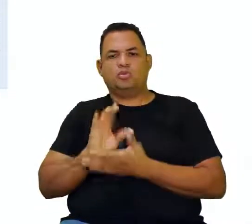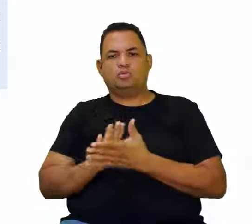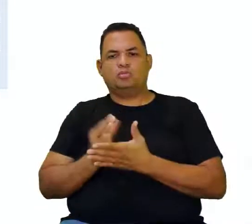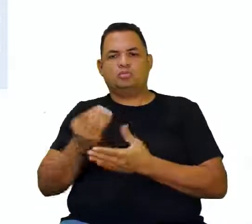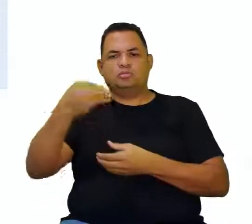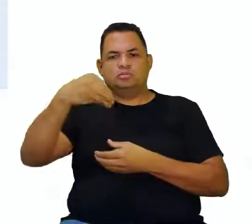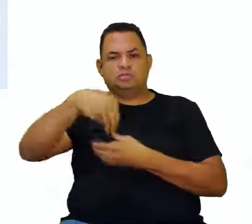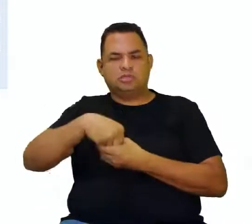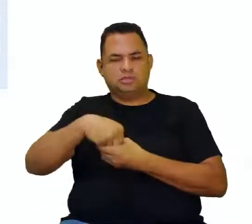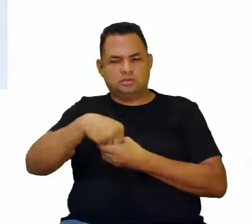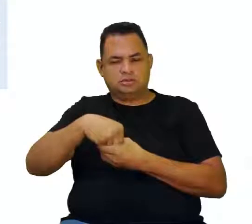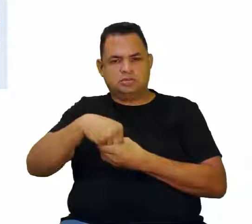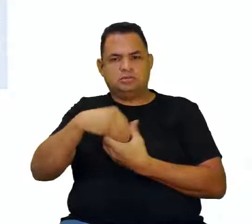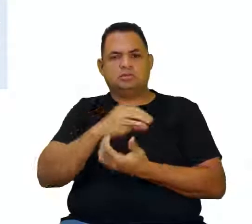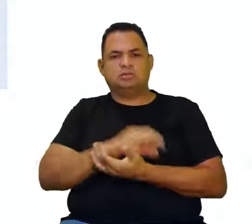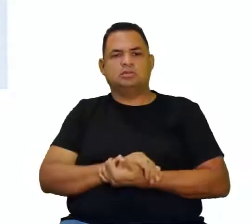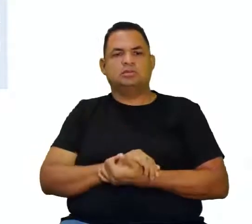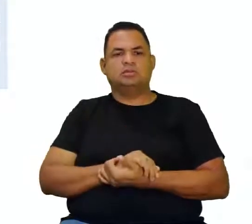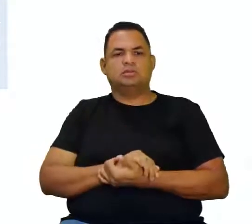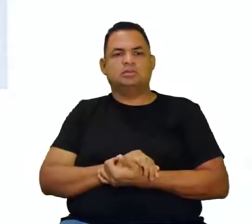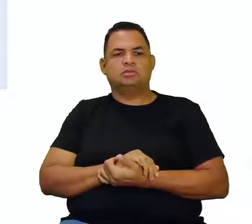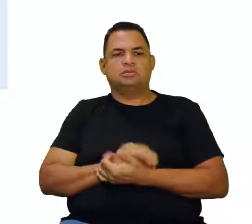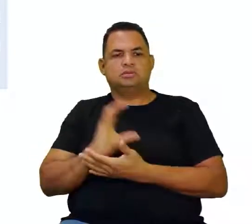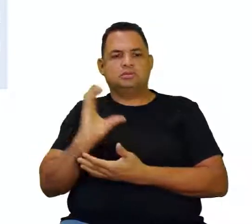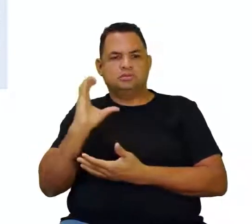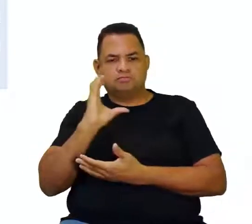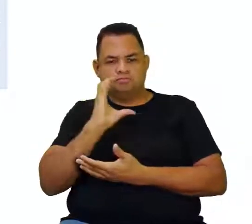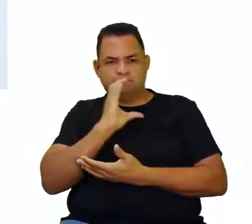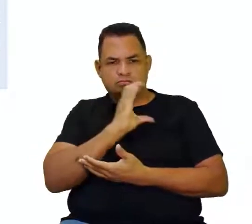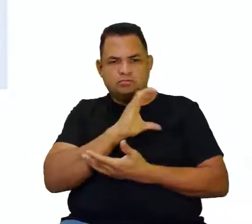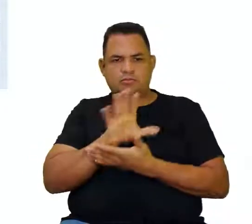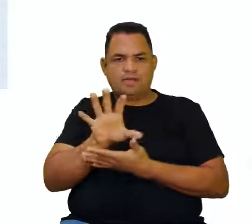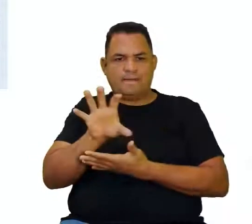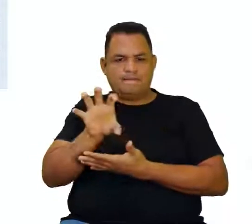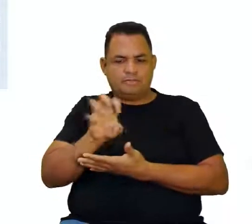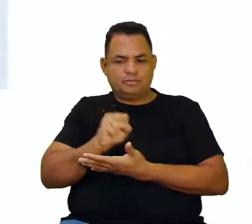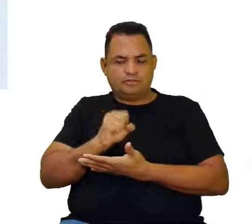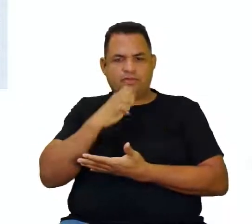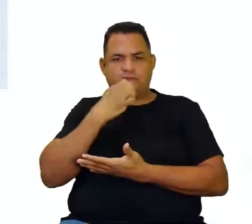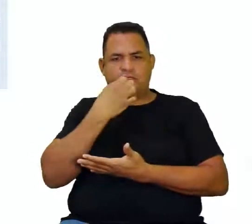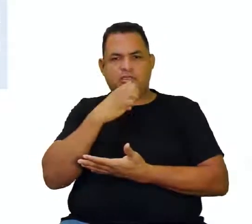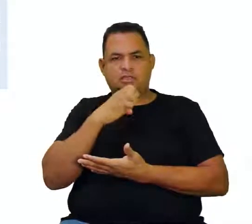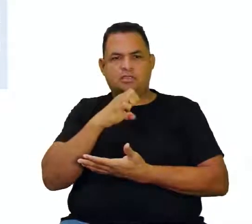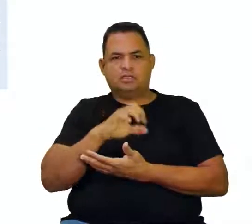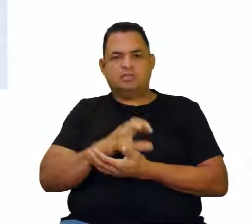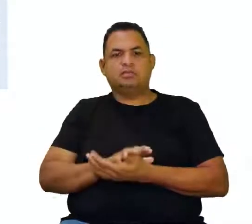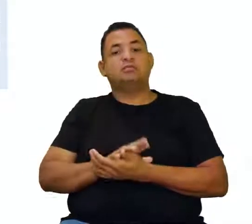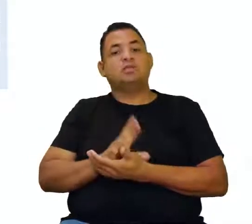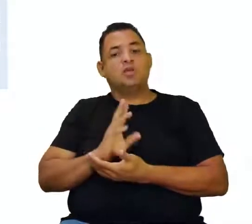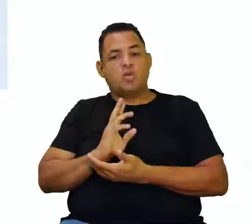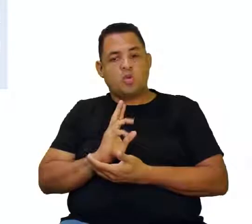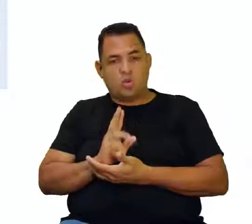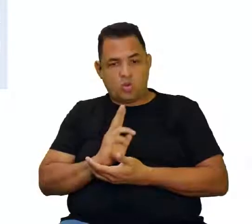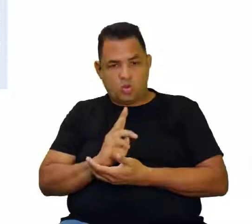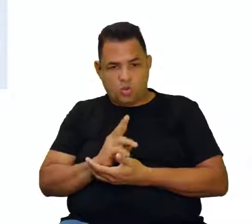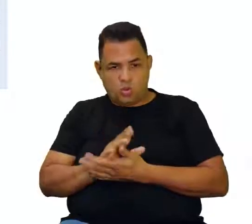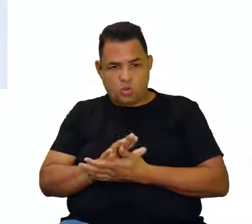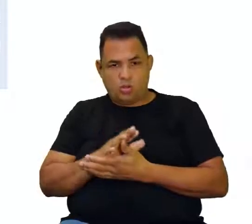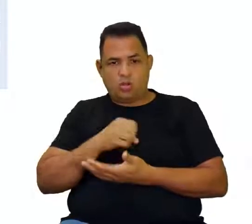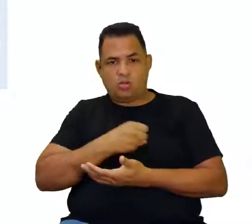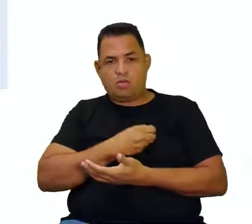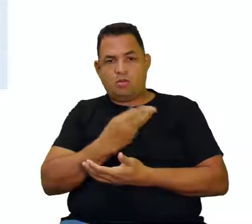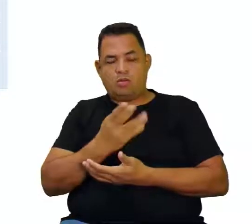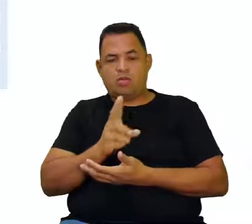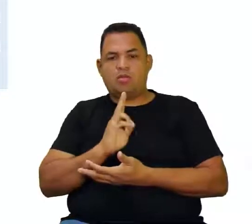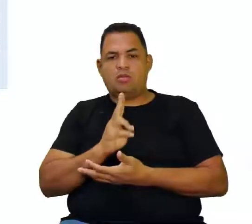então calor para dentro. Ou seja, ela precisa absorver energia e a mesma quantidade de energia